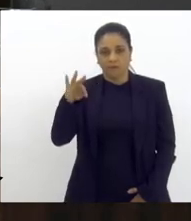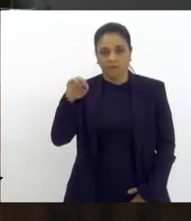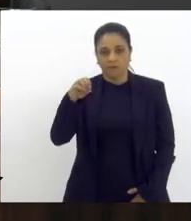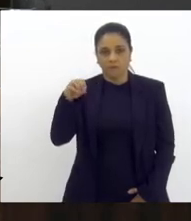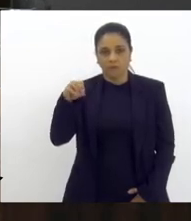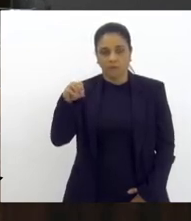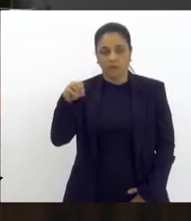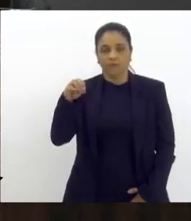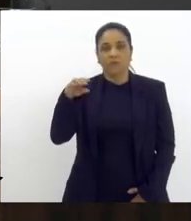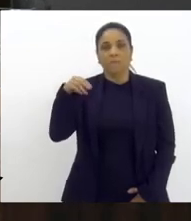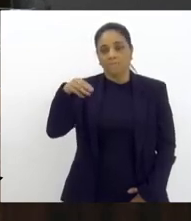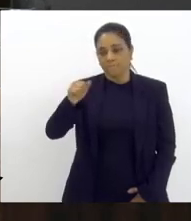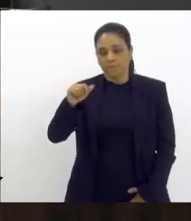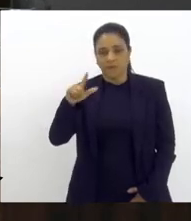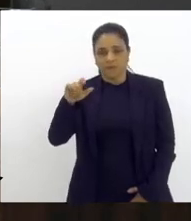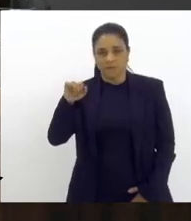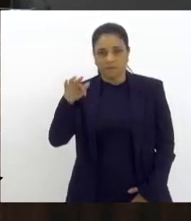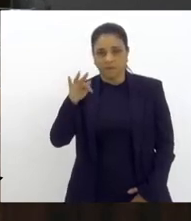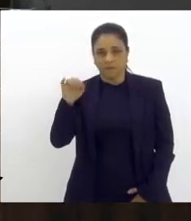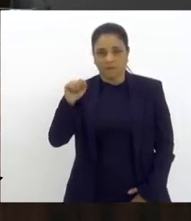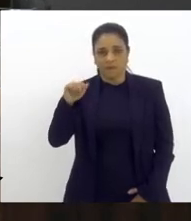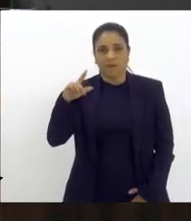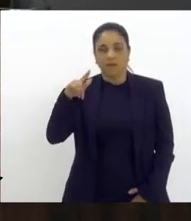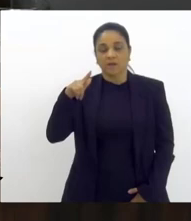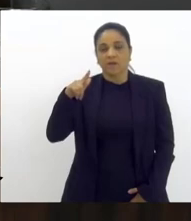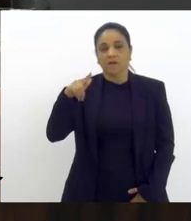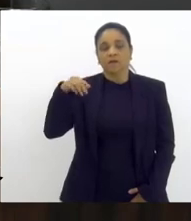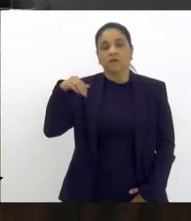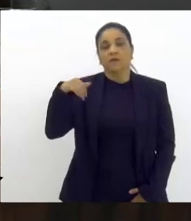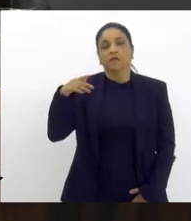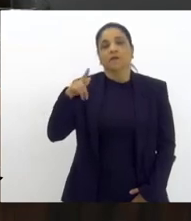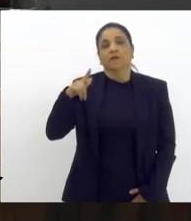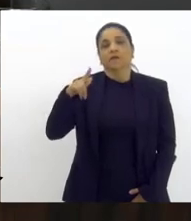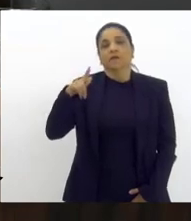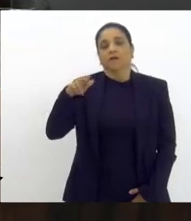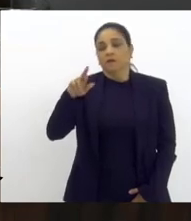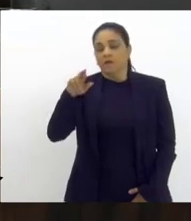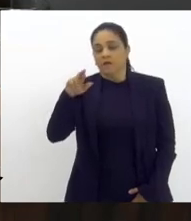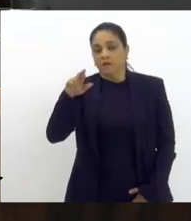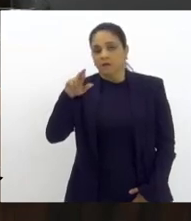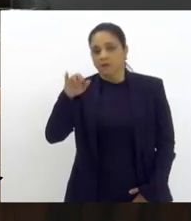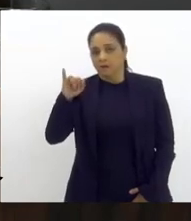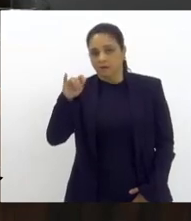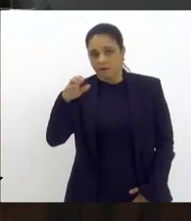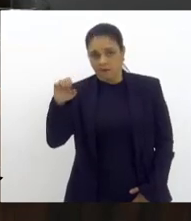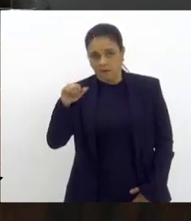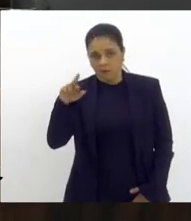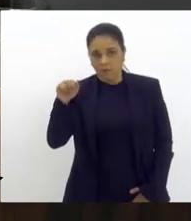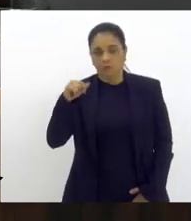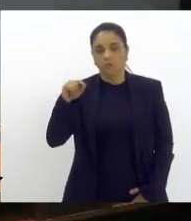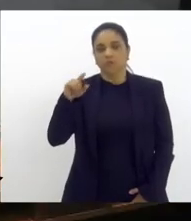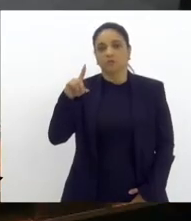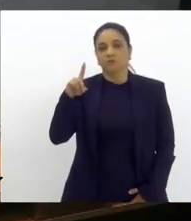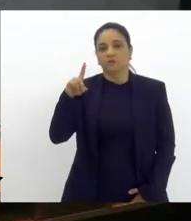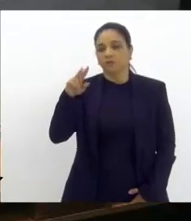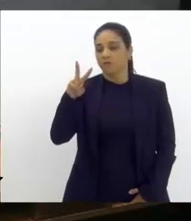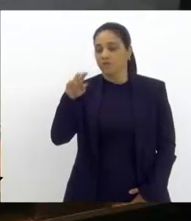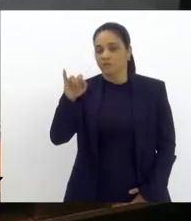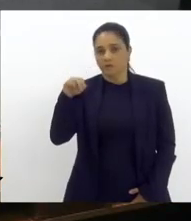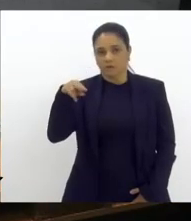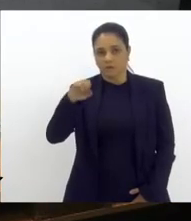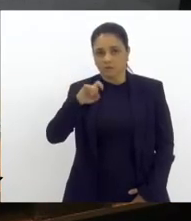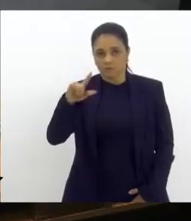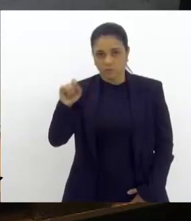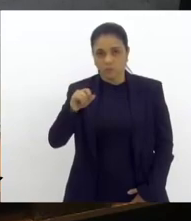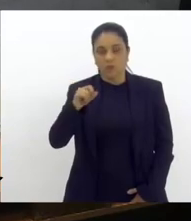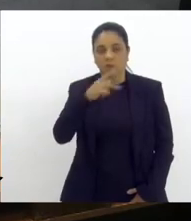Samuel Malafaia Deputado Thiago Gagliasso Deputado Vinícius cozzolino a presidência irá